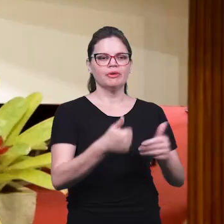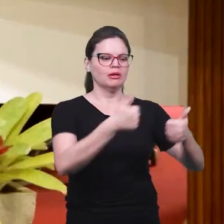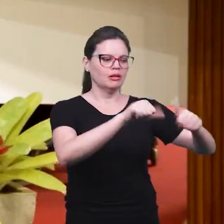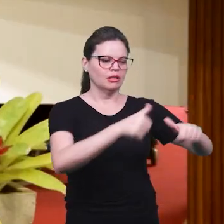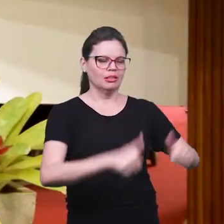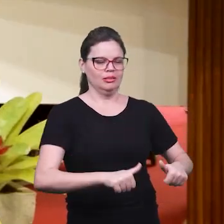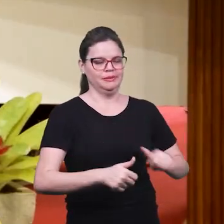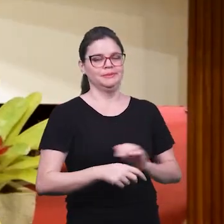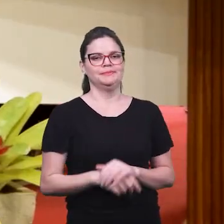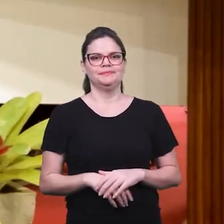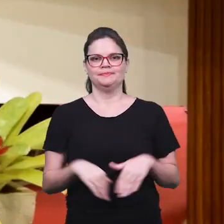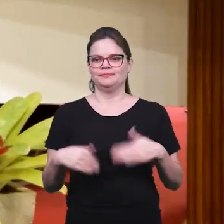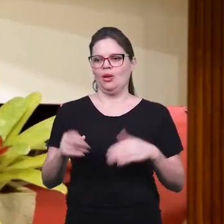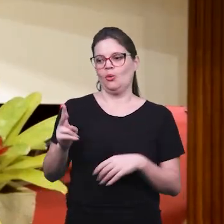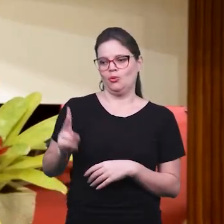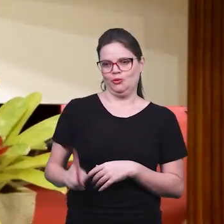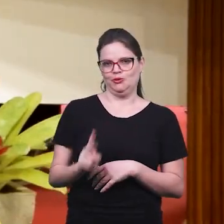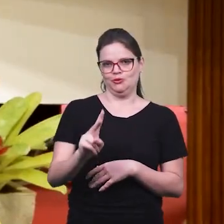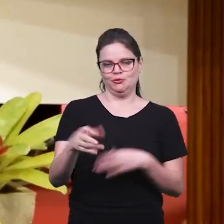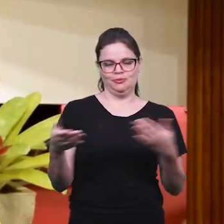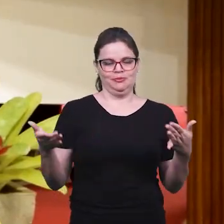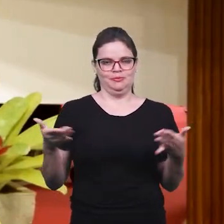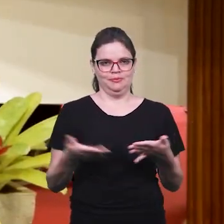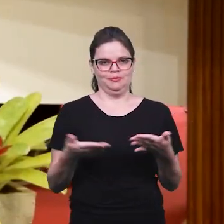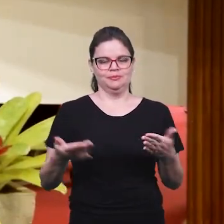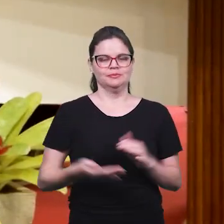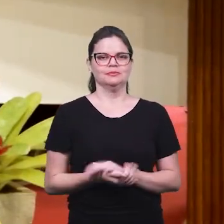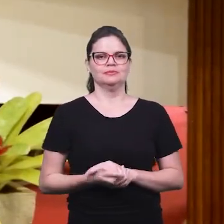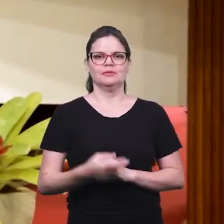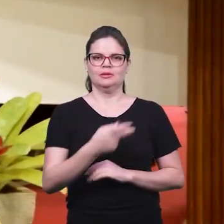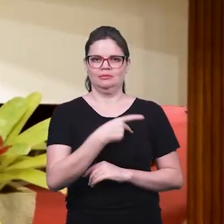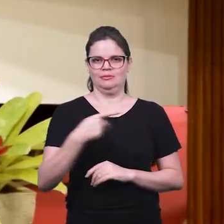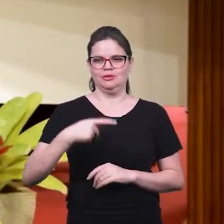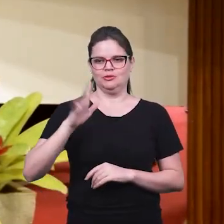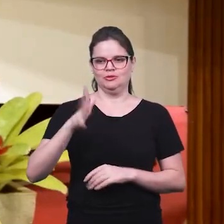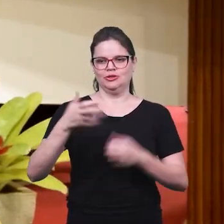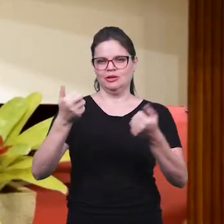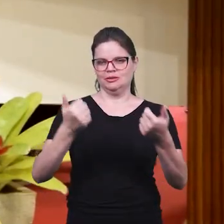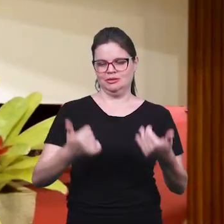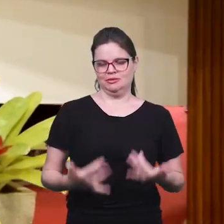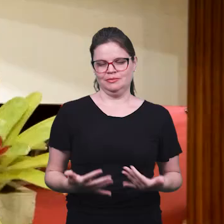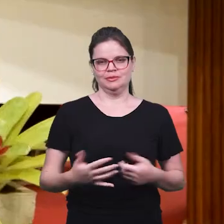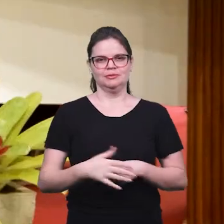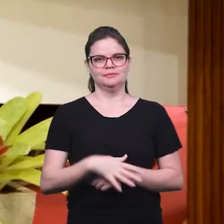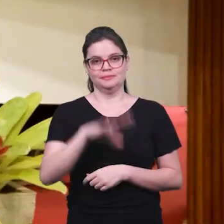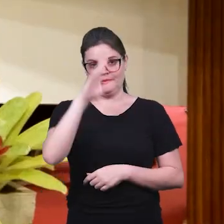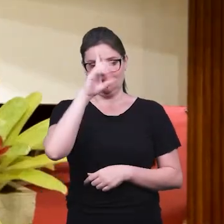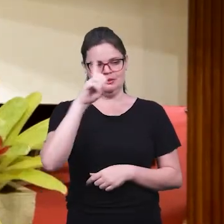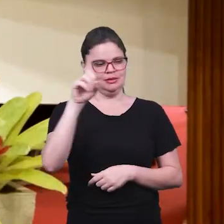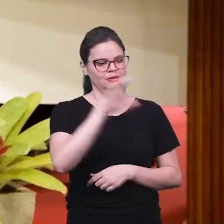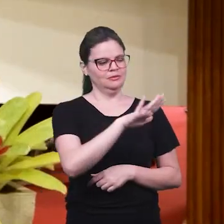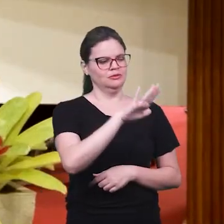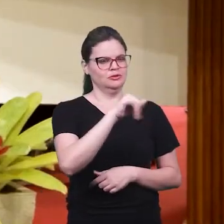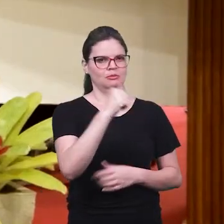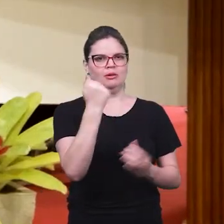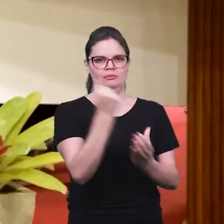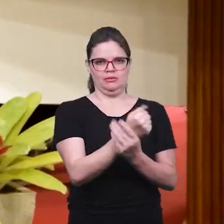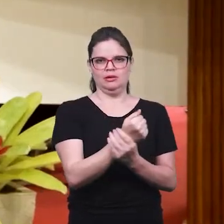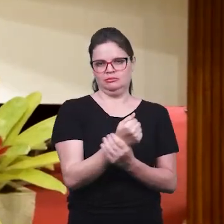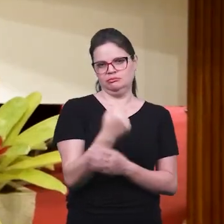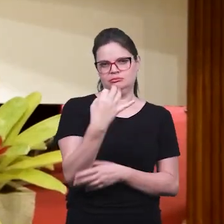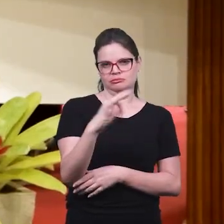irmãos, dando continuidade aqui, como o pastor Antônio Carlos falou, Deus chamou Abraão, né?